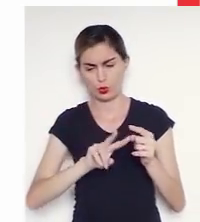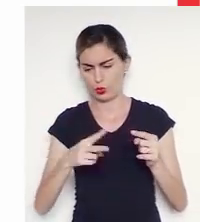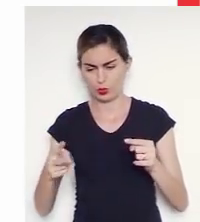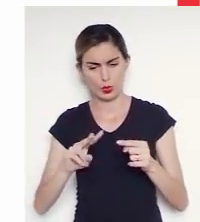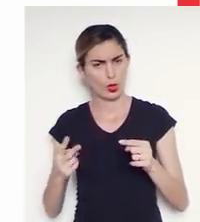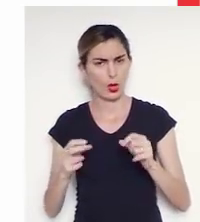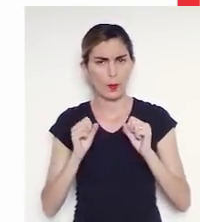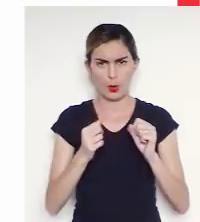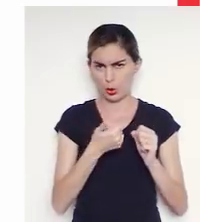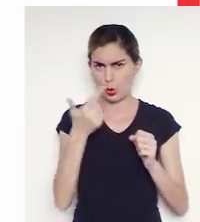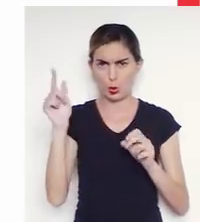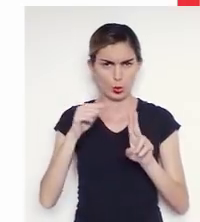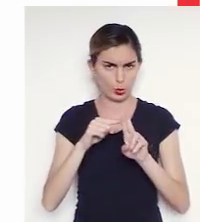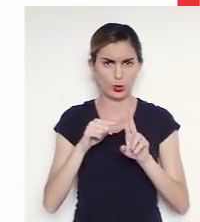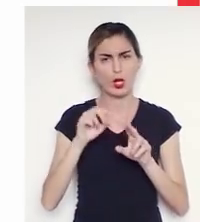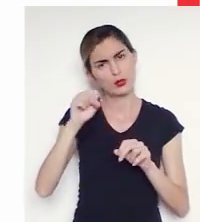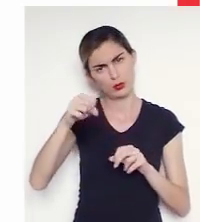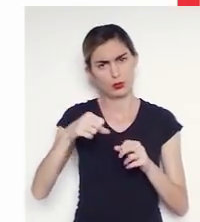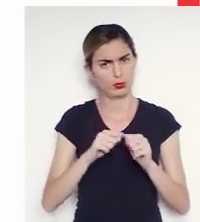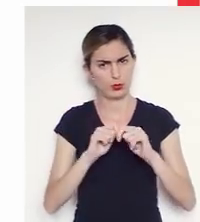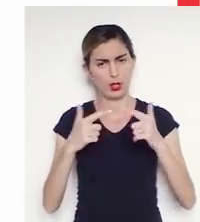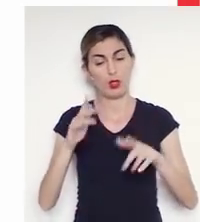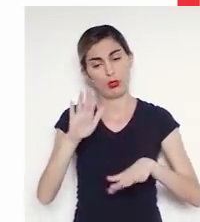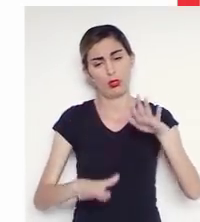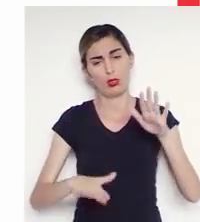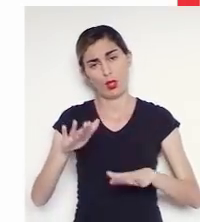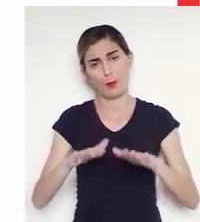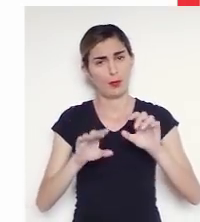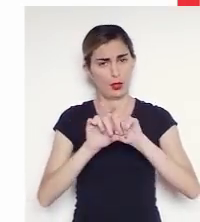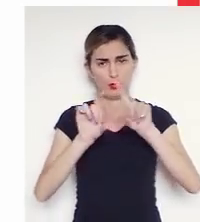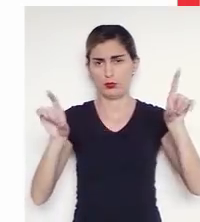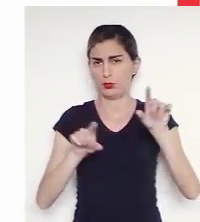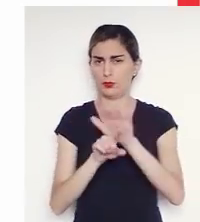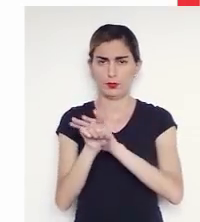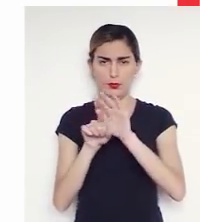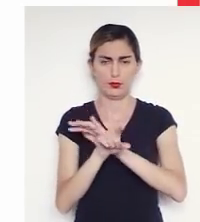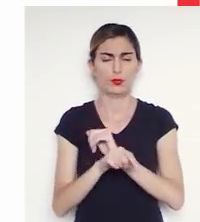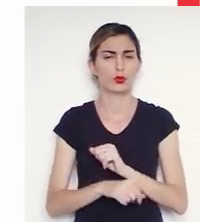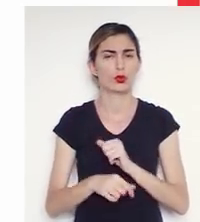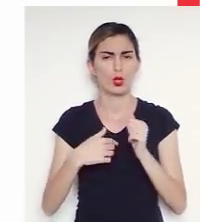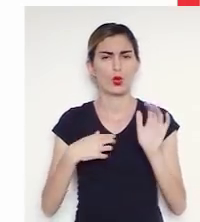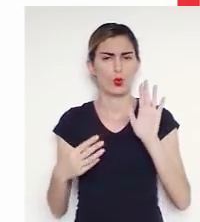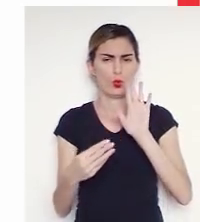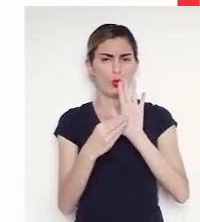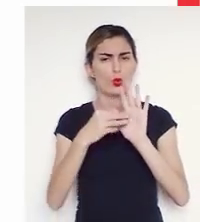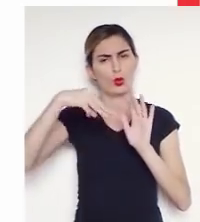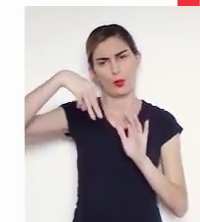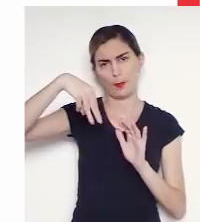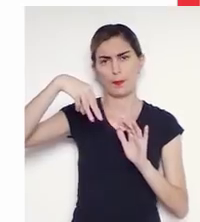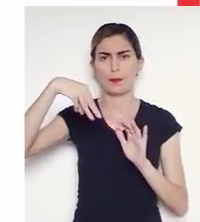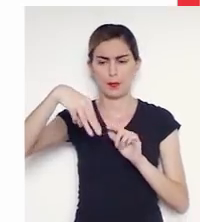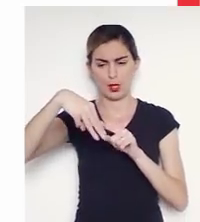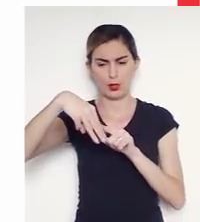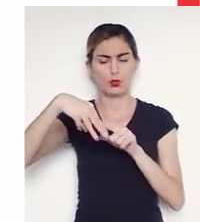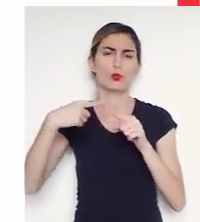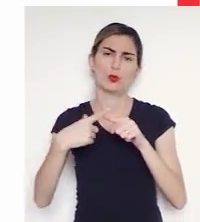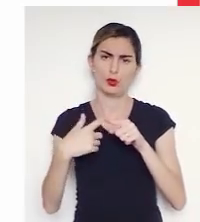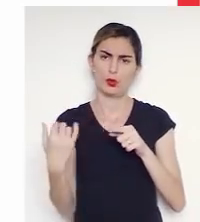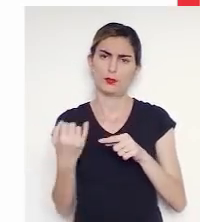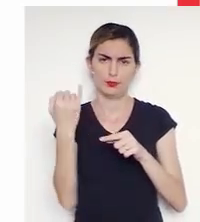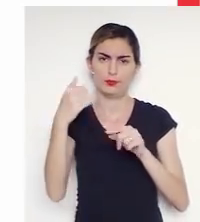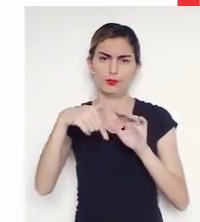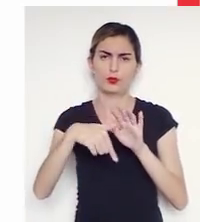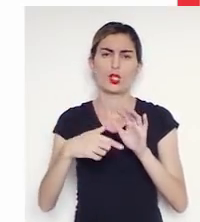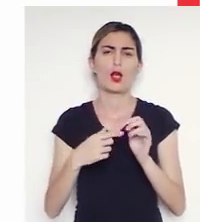poderia converter para uma outra unidade? Sim, claro. Depende do enunciado, tá joia? Eu estou colocando ali o metro, que é a unidade